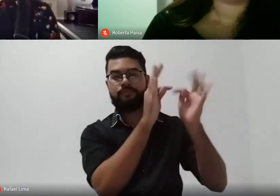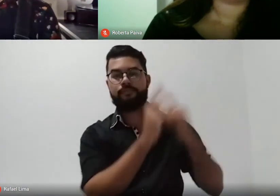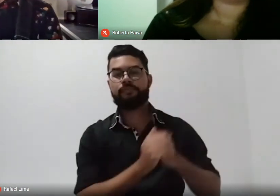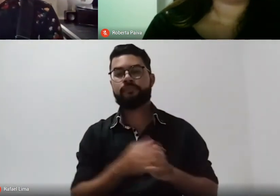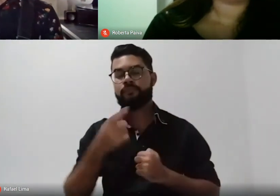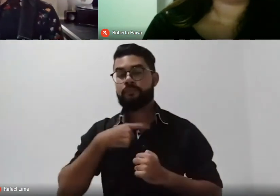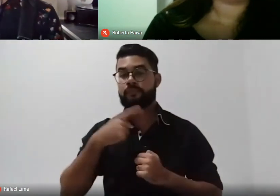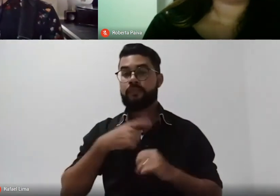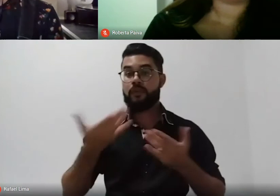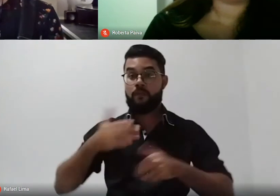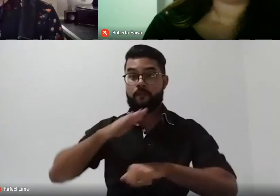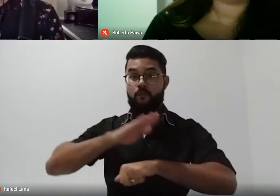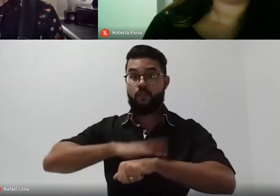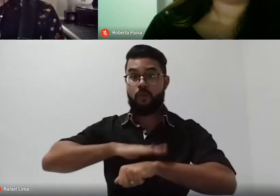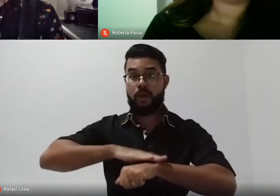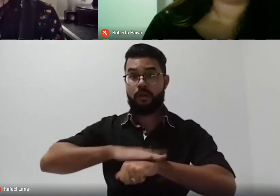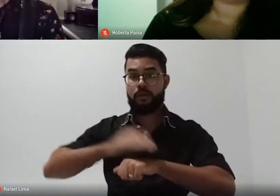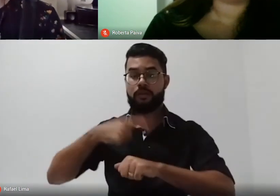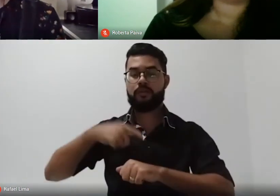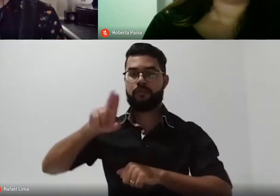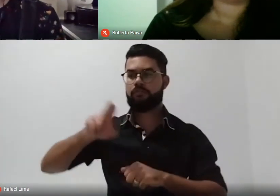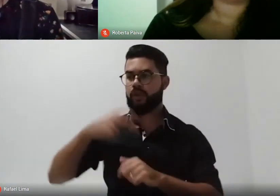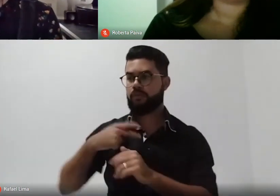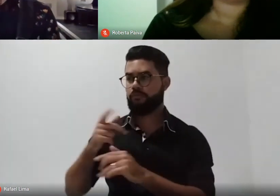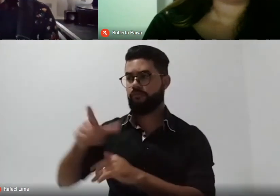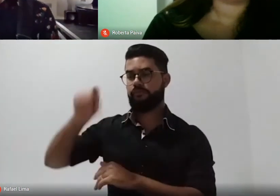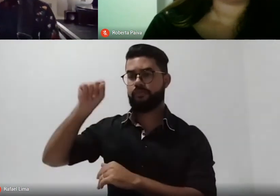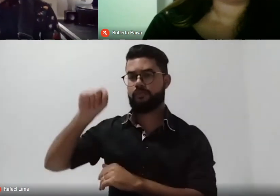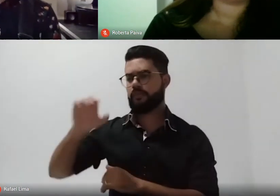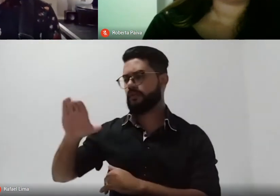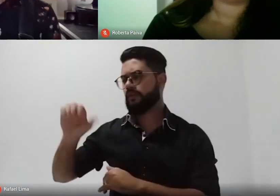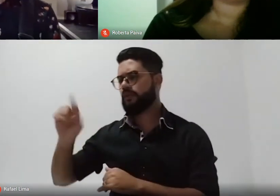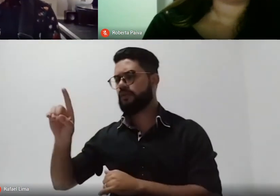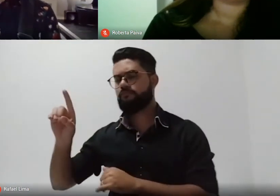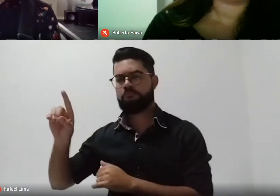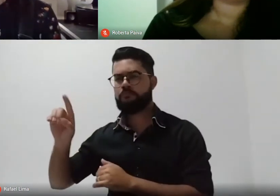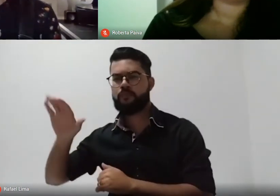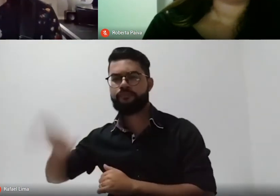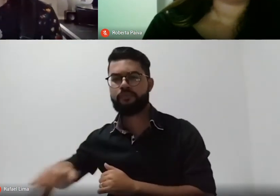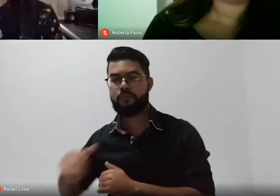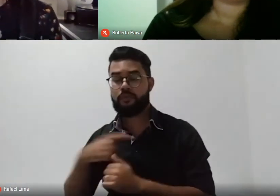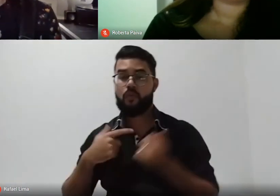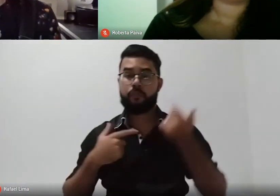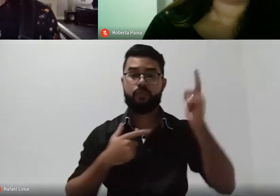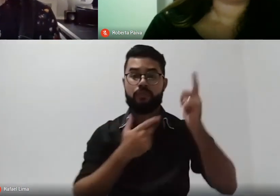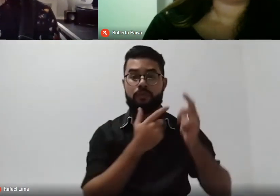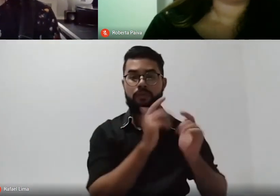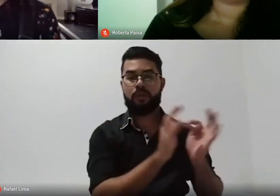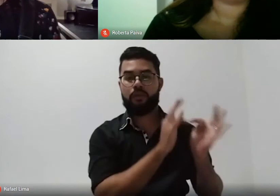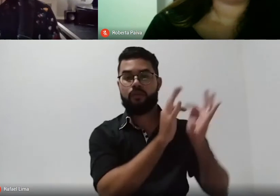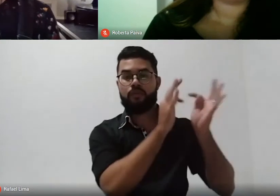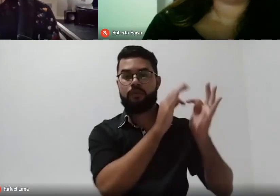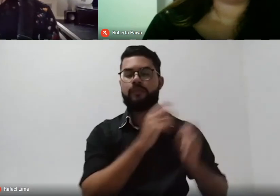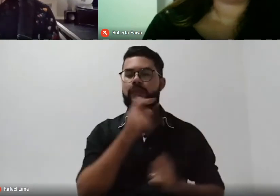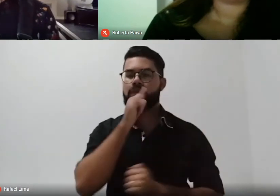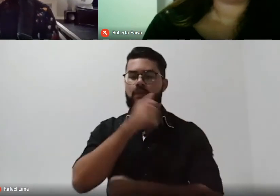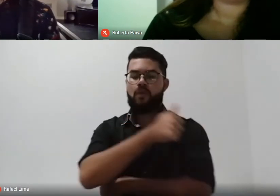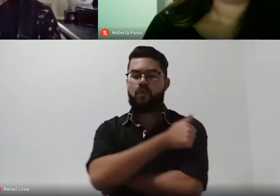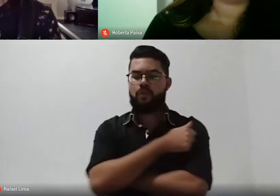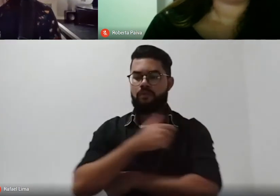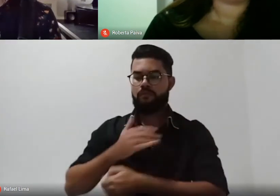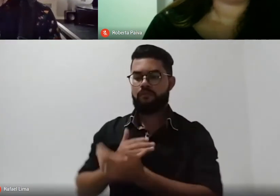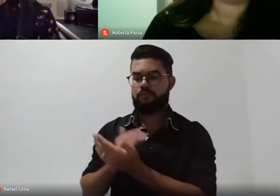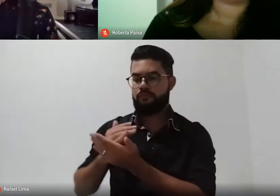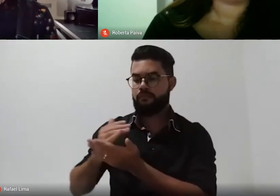momento aí que definimos, nós não trabalhamos com CAD. E o aluno já começa a trabalhar